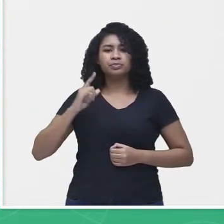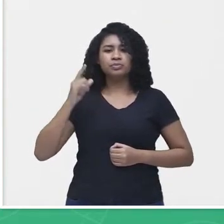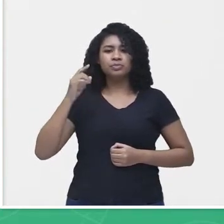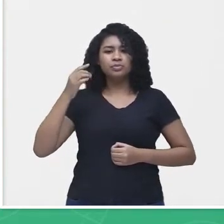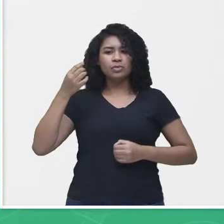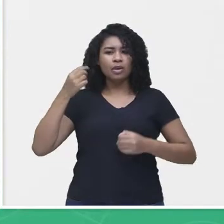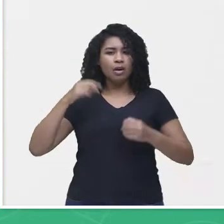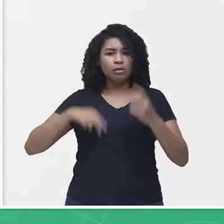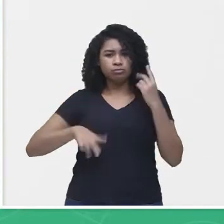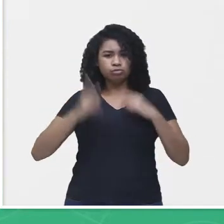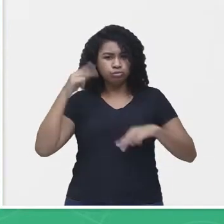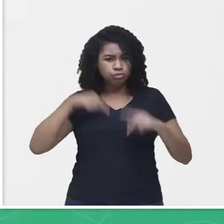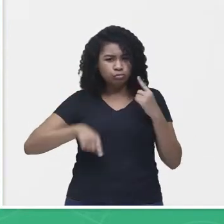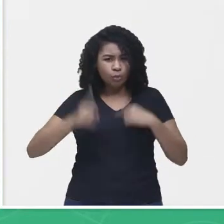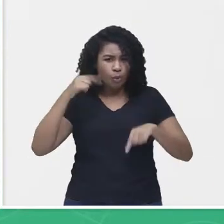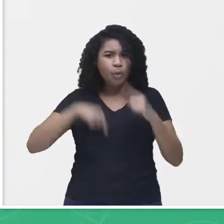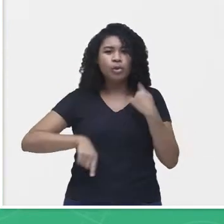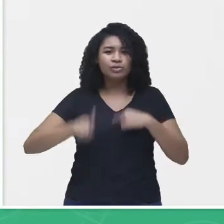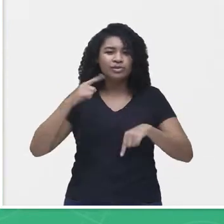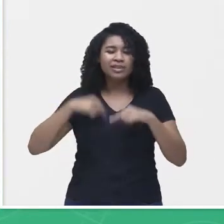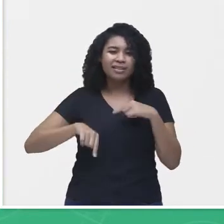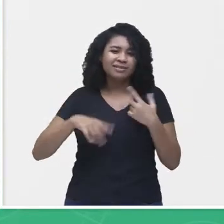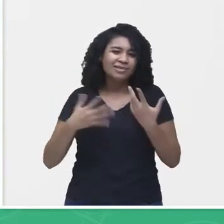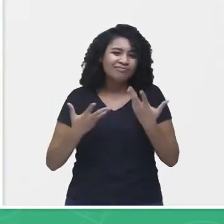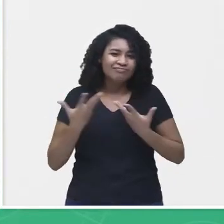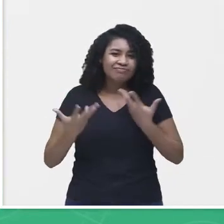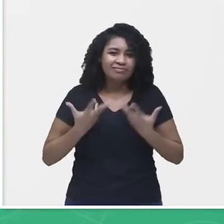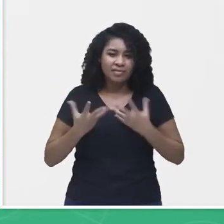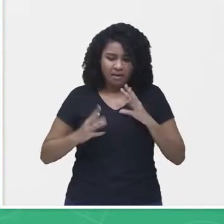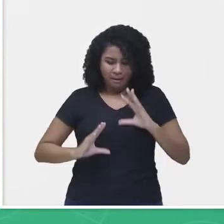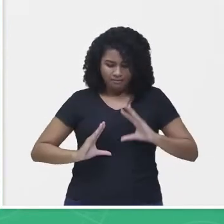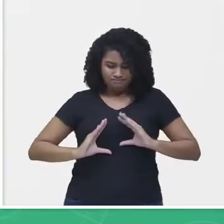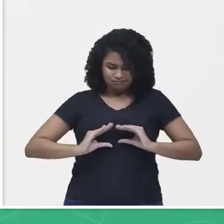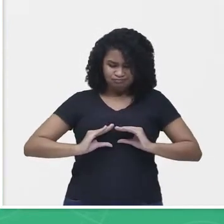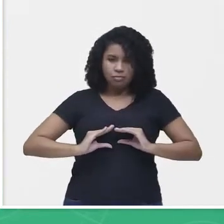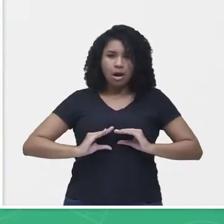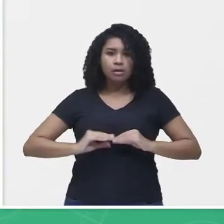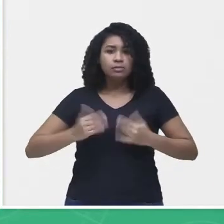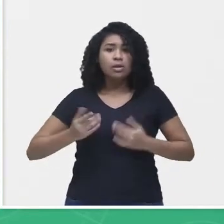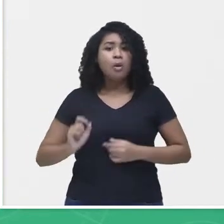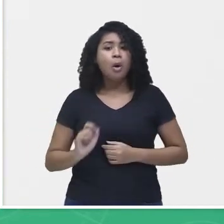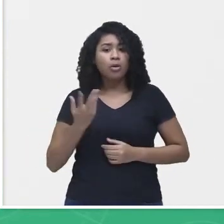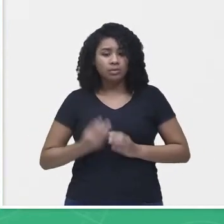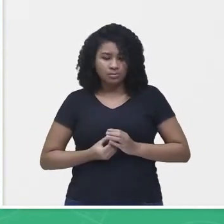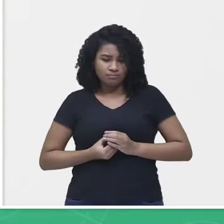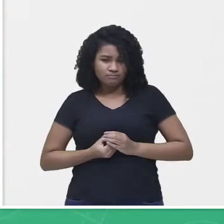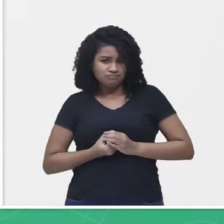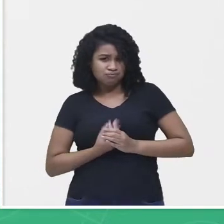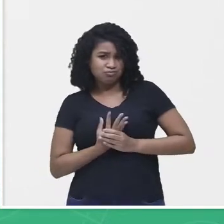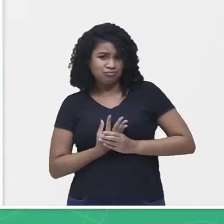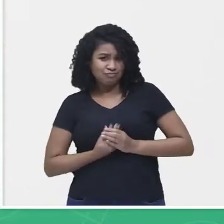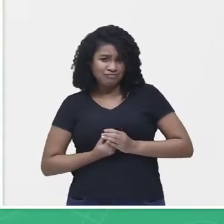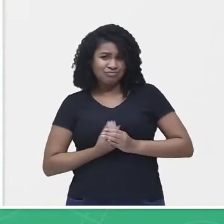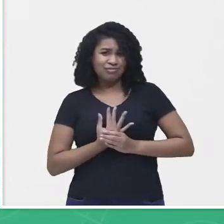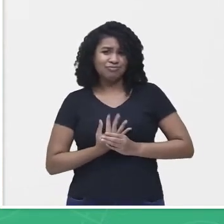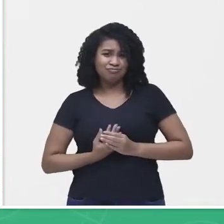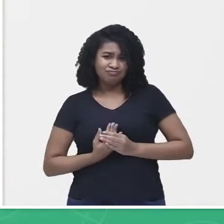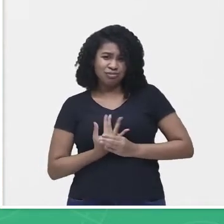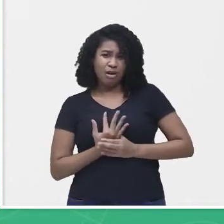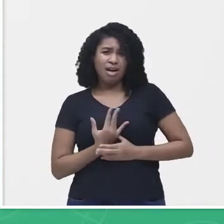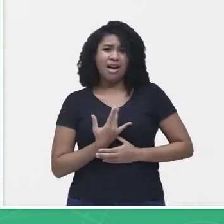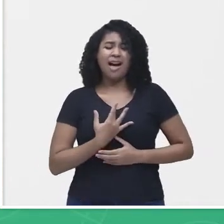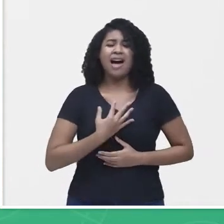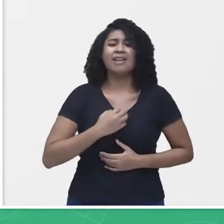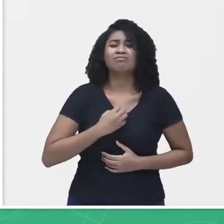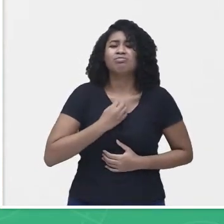mais... ela perde um pouco sua função. E aí, o que acaba acontecendo? Acaba tendo muita azia. Por isso que